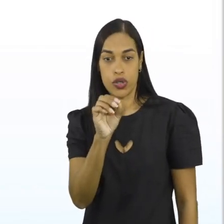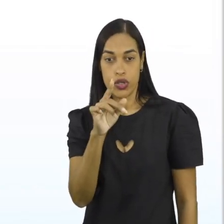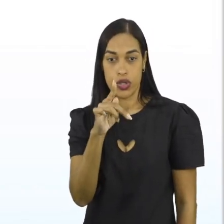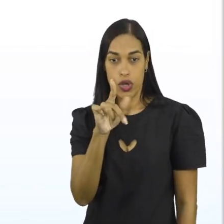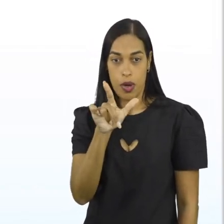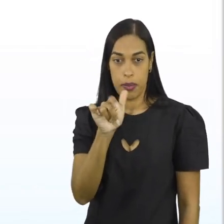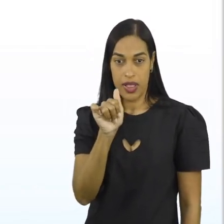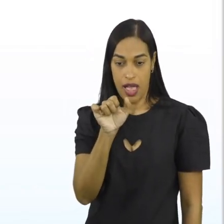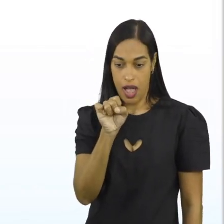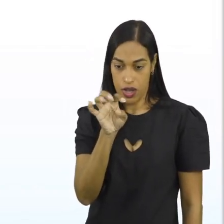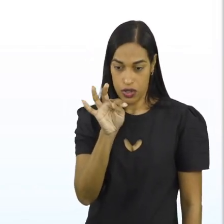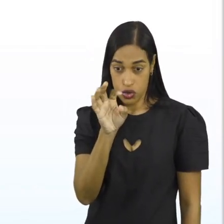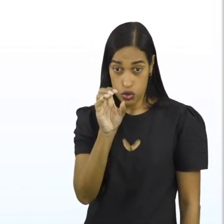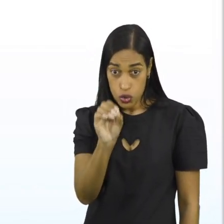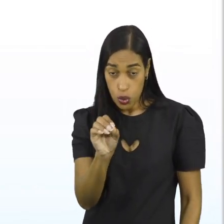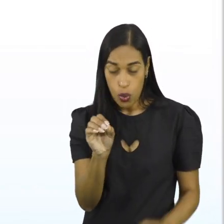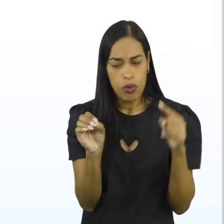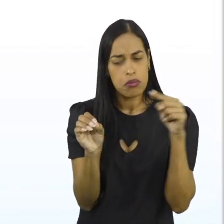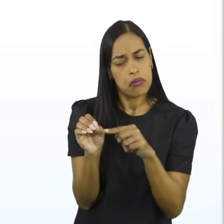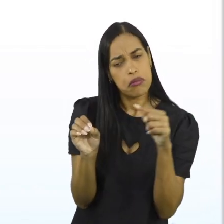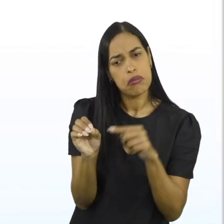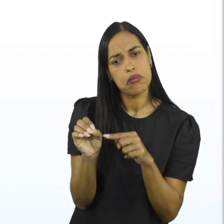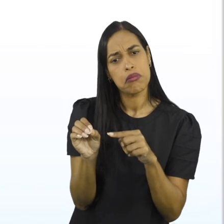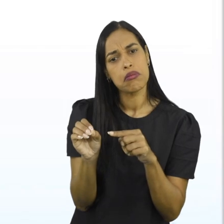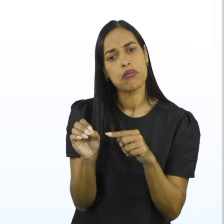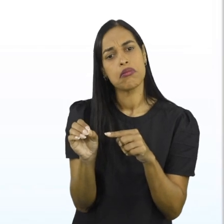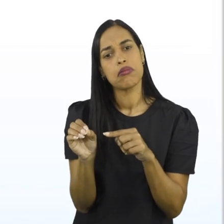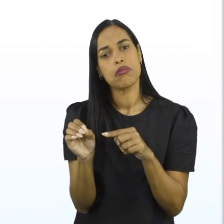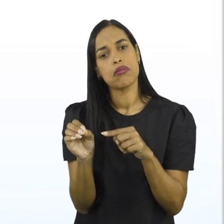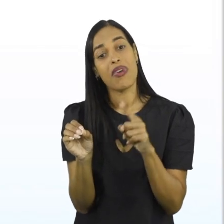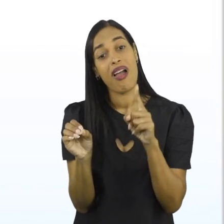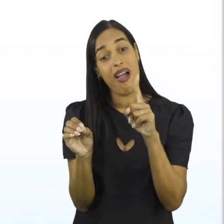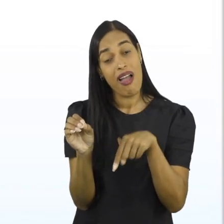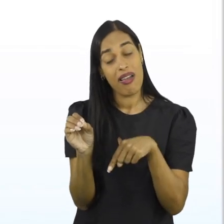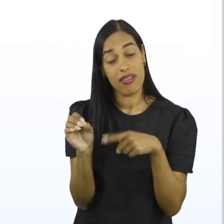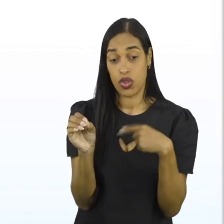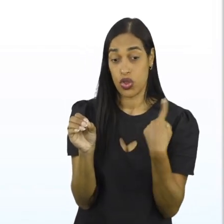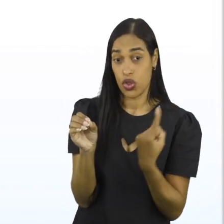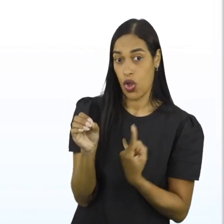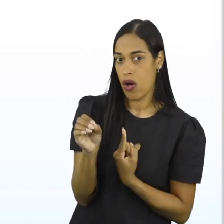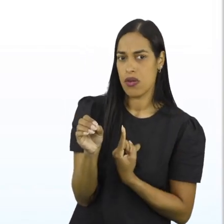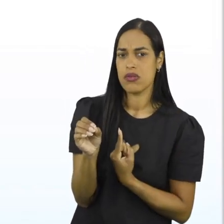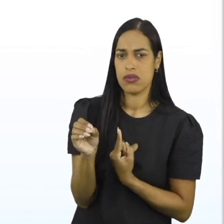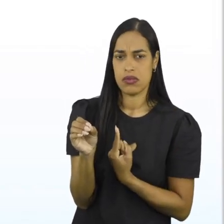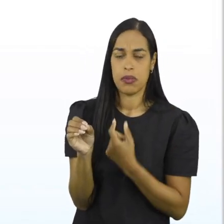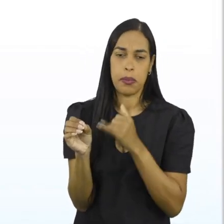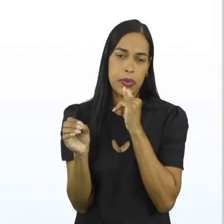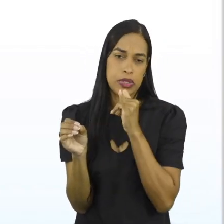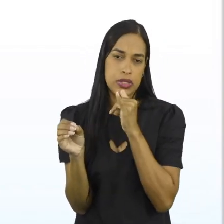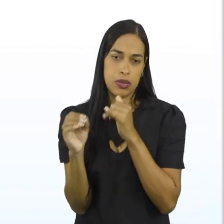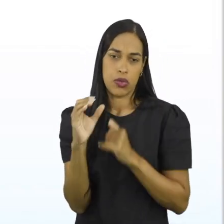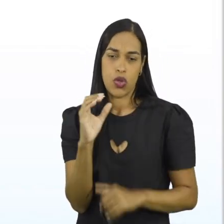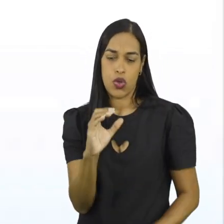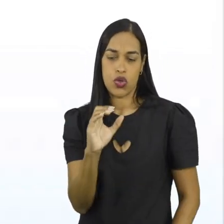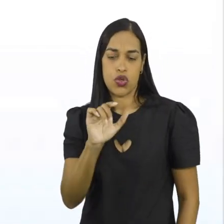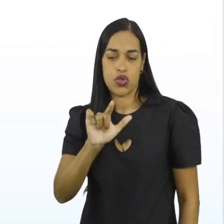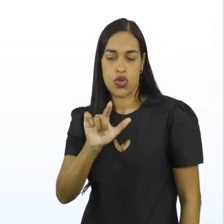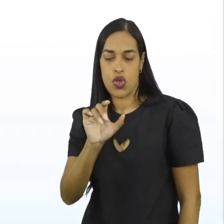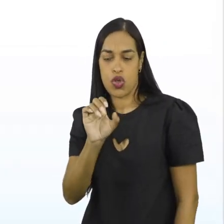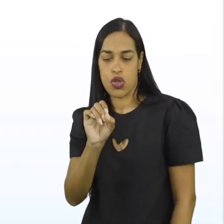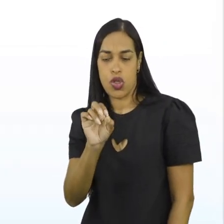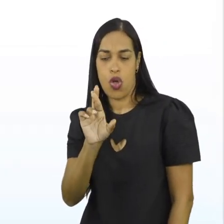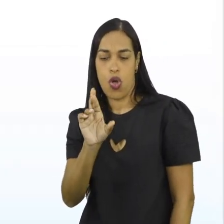O cloroplasto, pelo amor de Deus, ele é uma organela que nós não apresentamos. Os cloroplastos vão